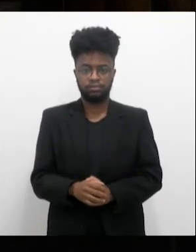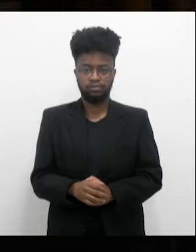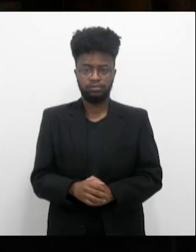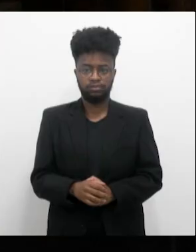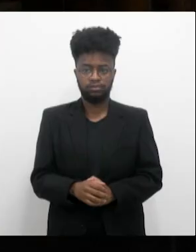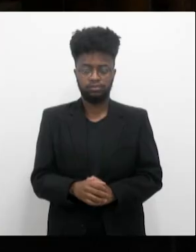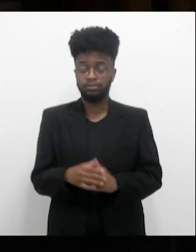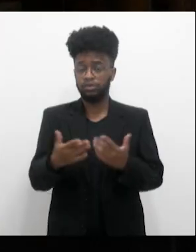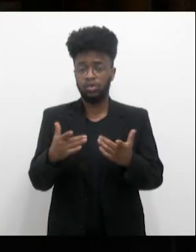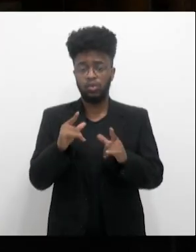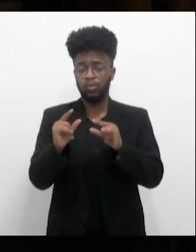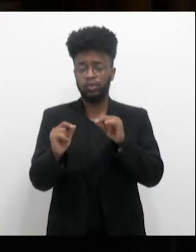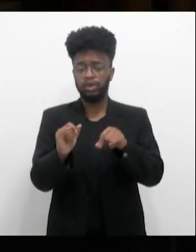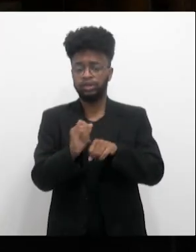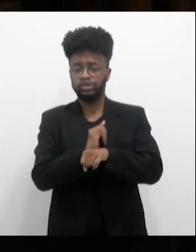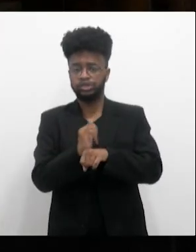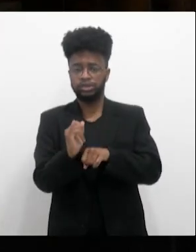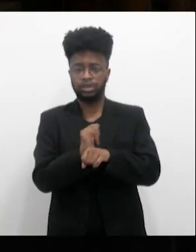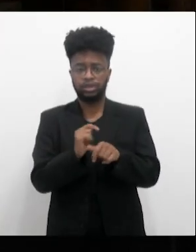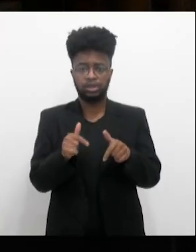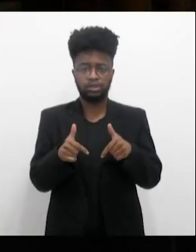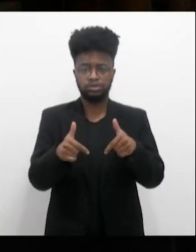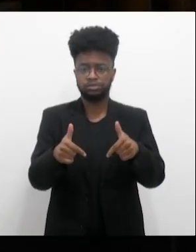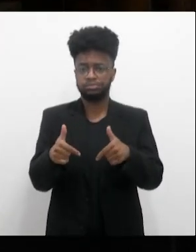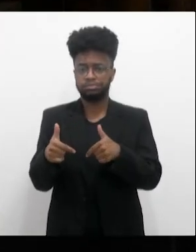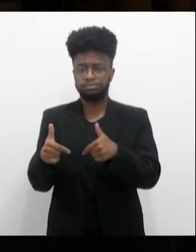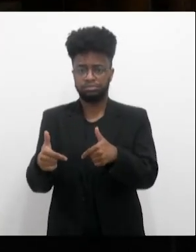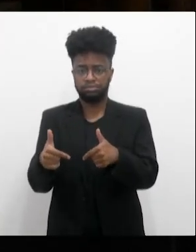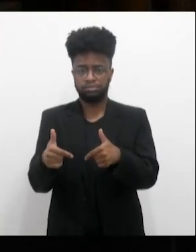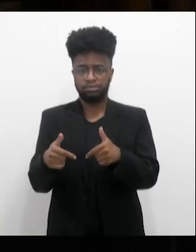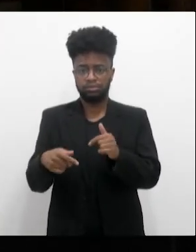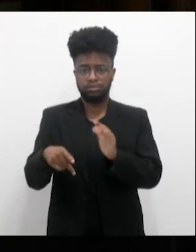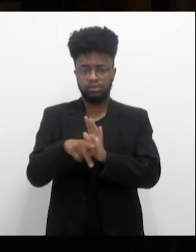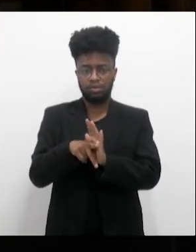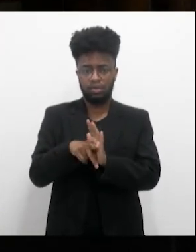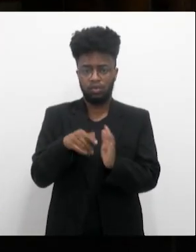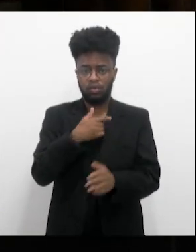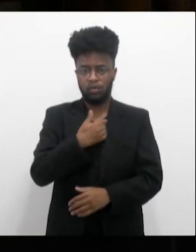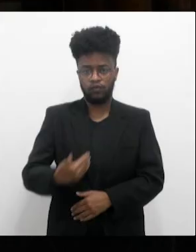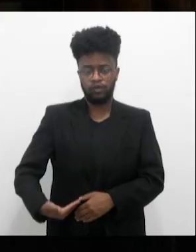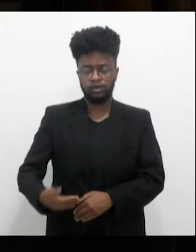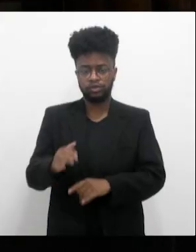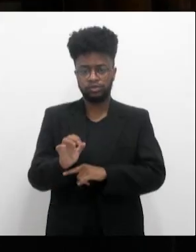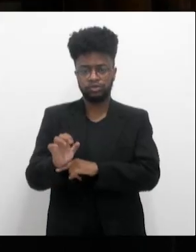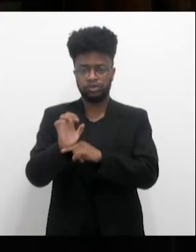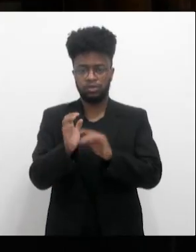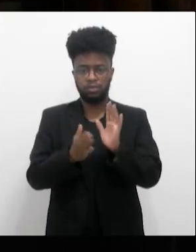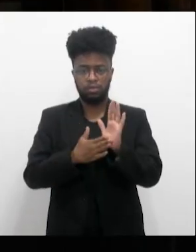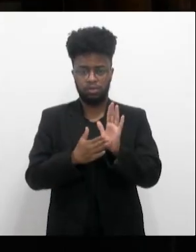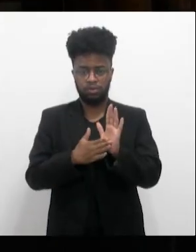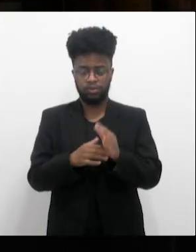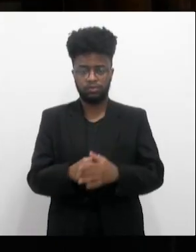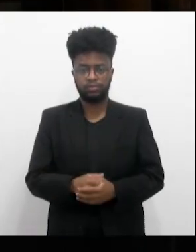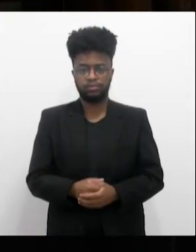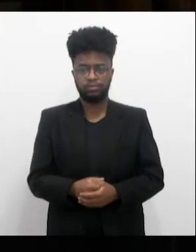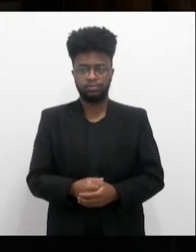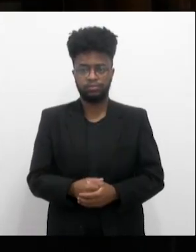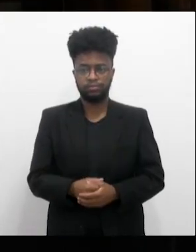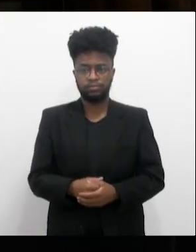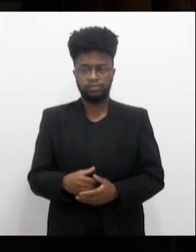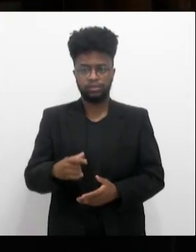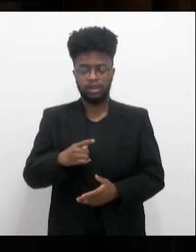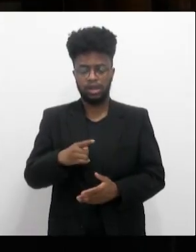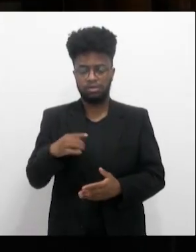Qual é a engenharia que o governo do Estado propôs? Pegar uma linha do